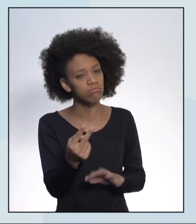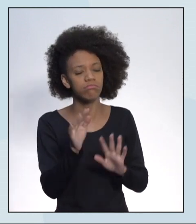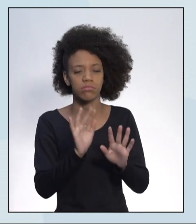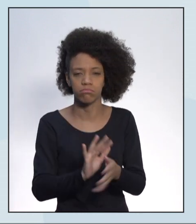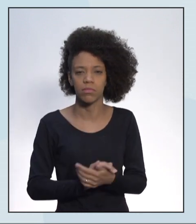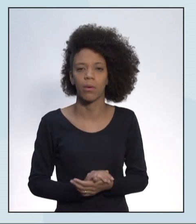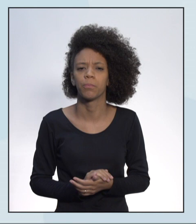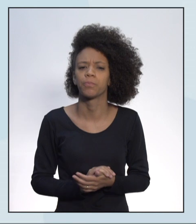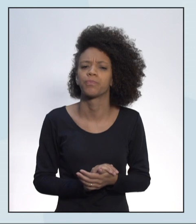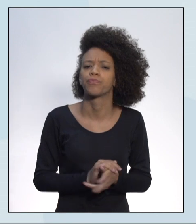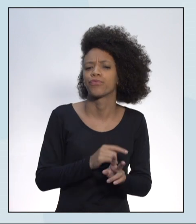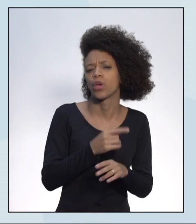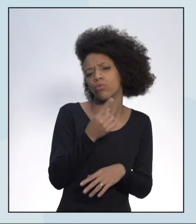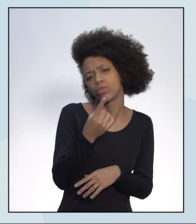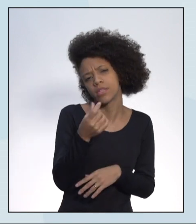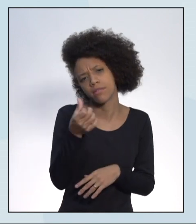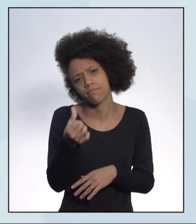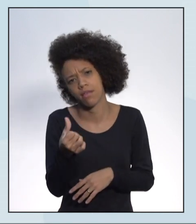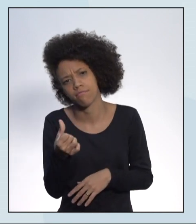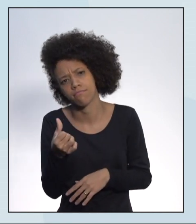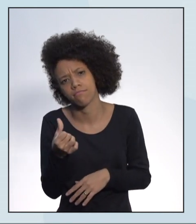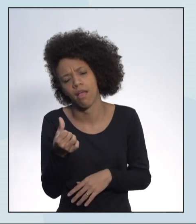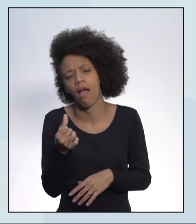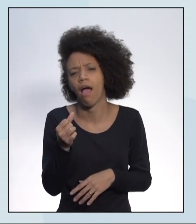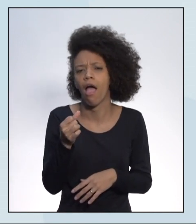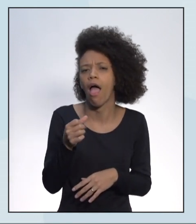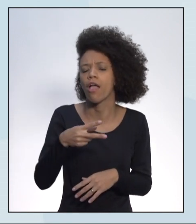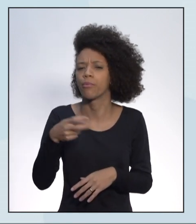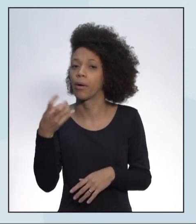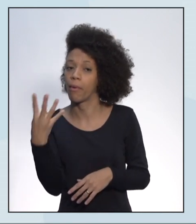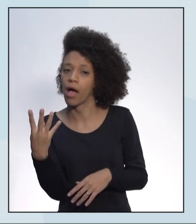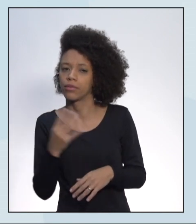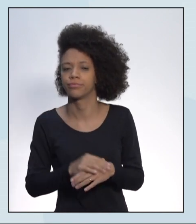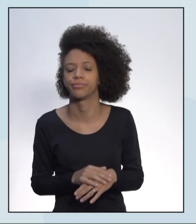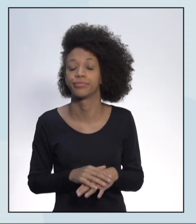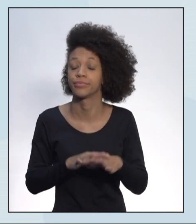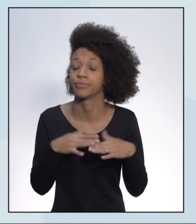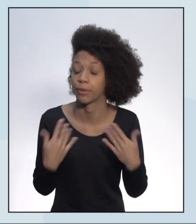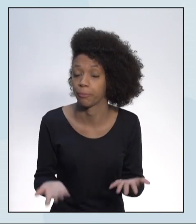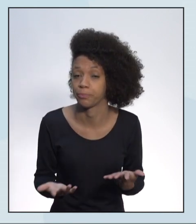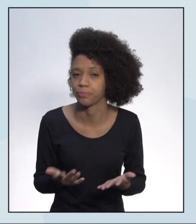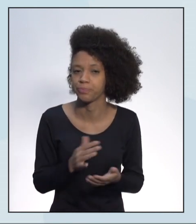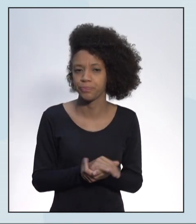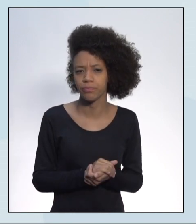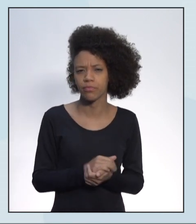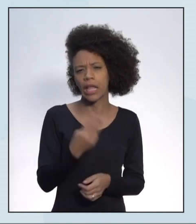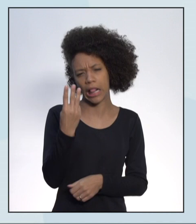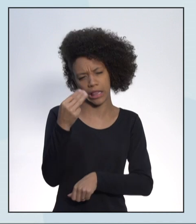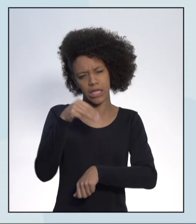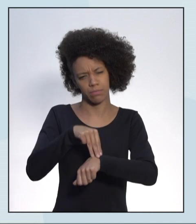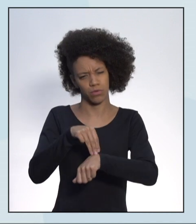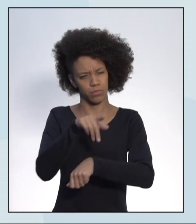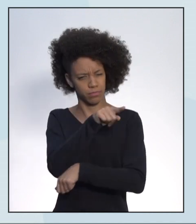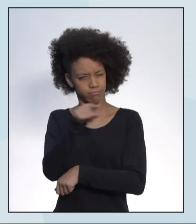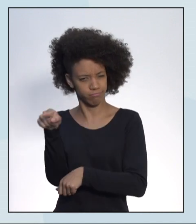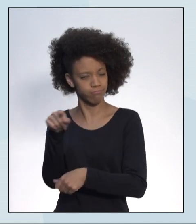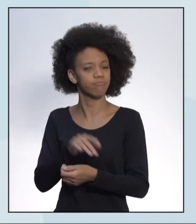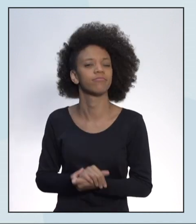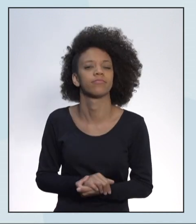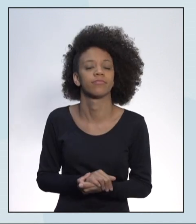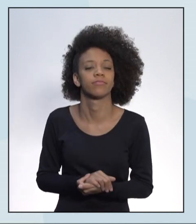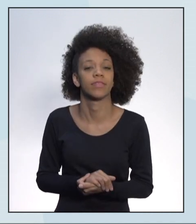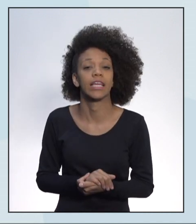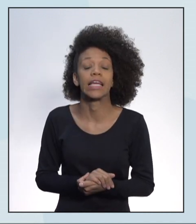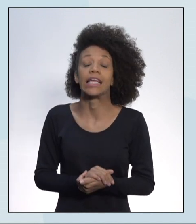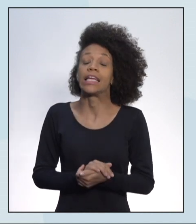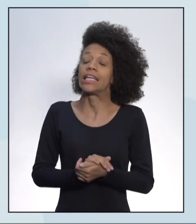né? Nós já vimos aqui, porque 4 vezes 4 dá 16. Bom, 3 minutinhos para vocês. Eu sei que